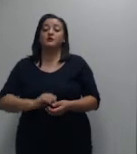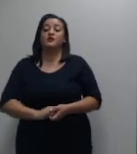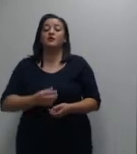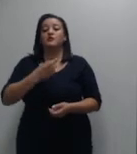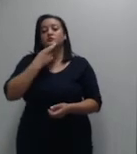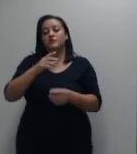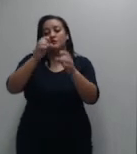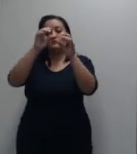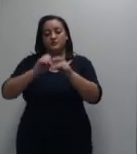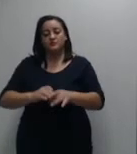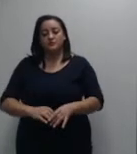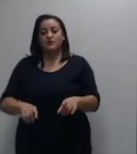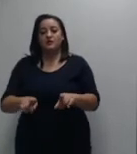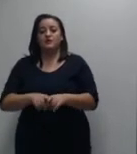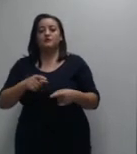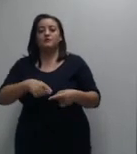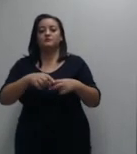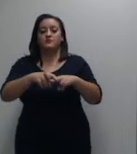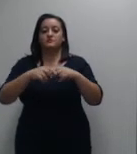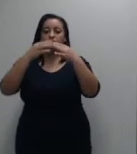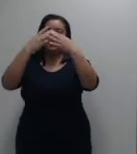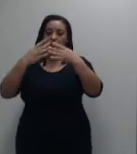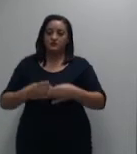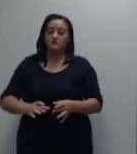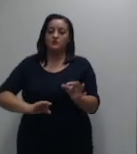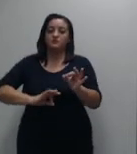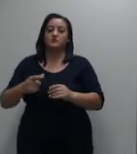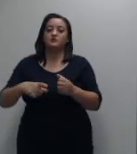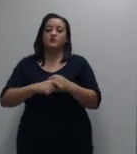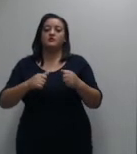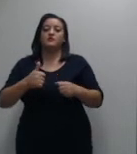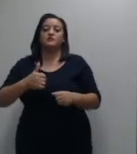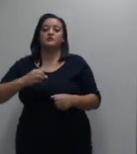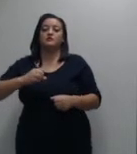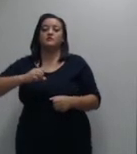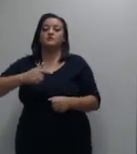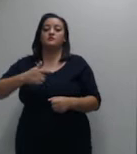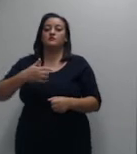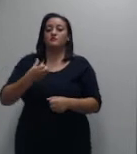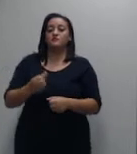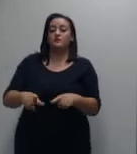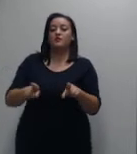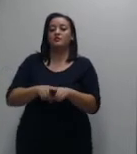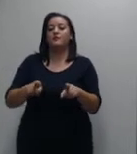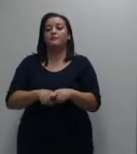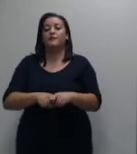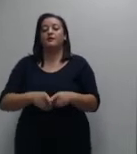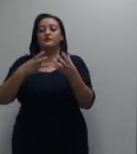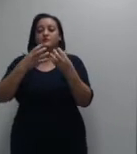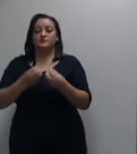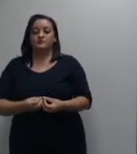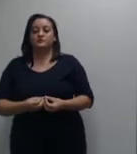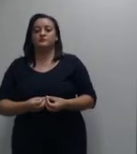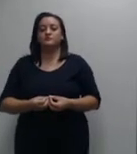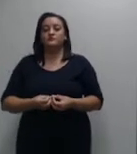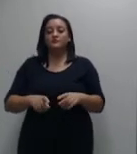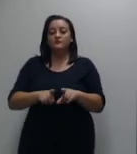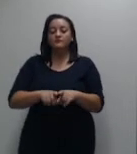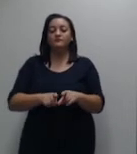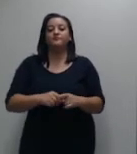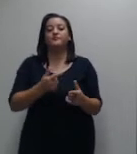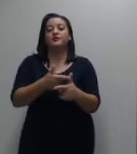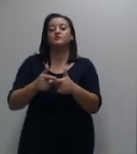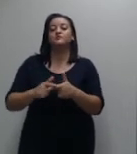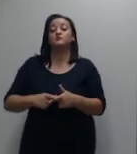suspensivo por expressa ordem do arquivo a eventual concessão de efeito suspensivo a situação